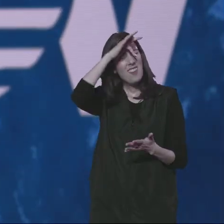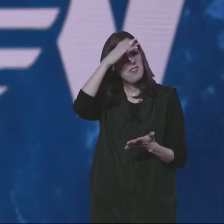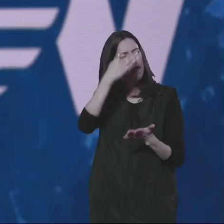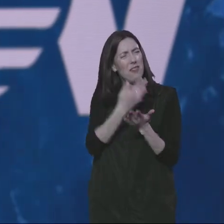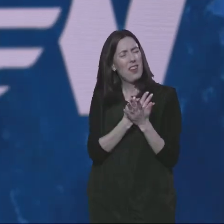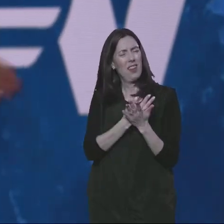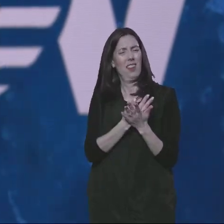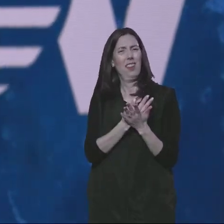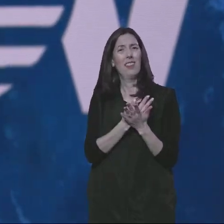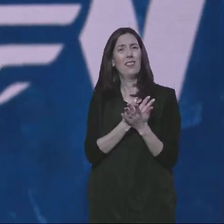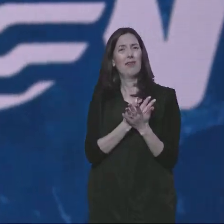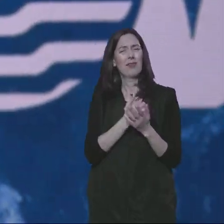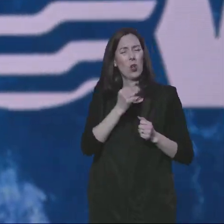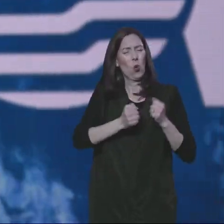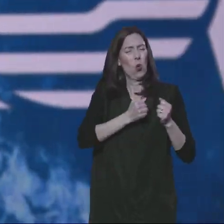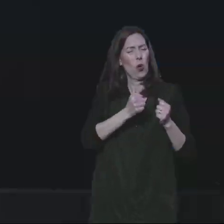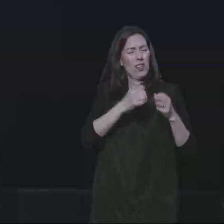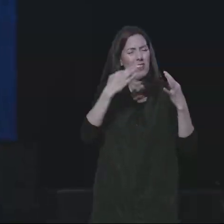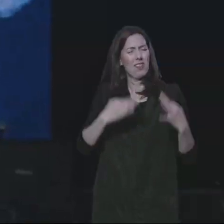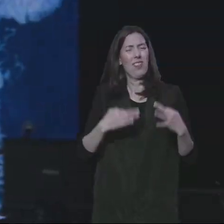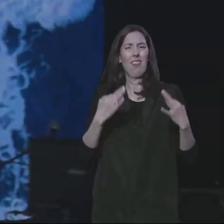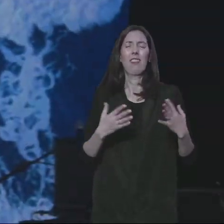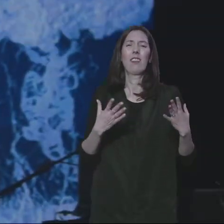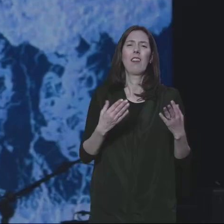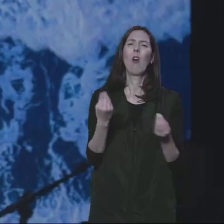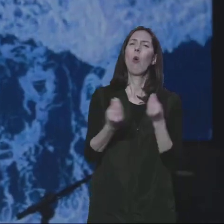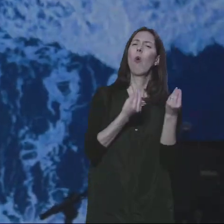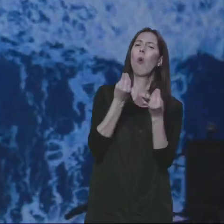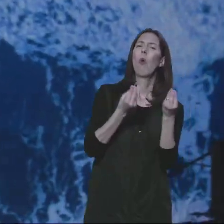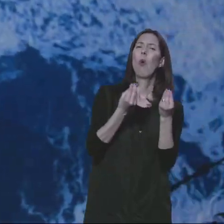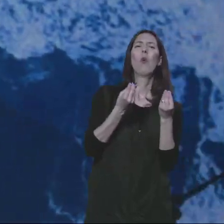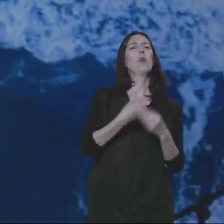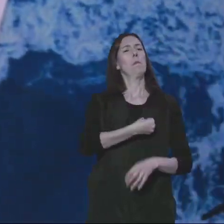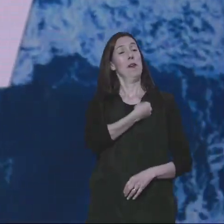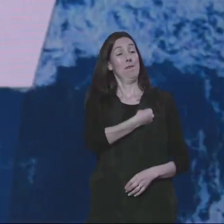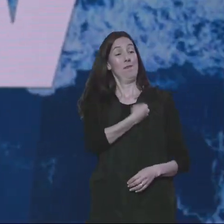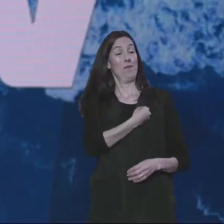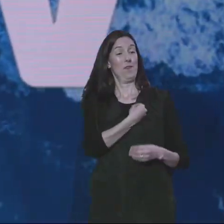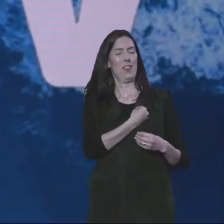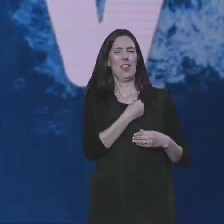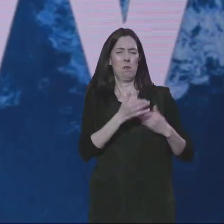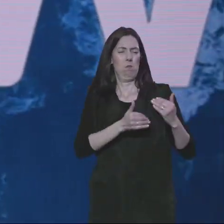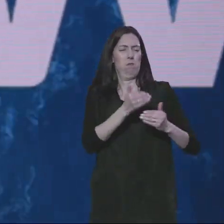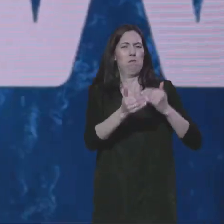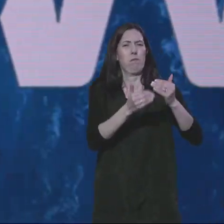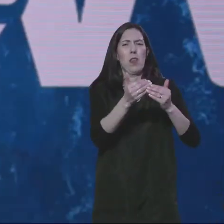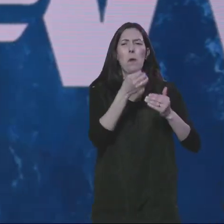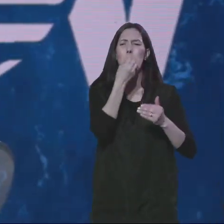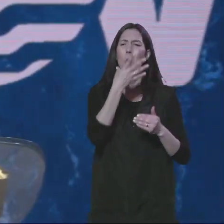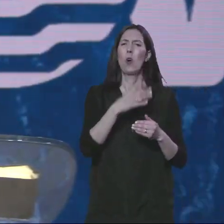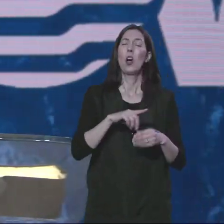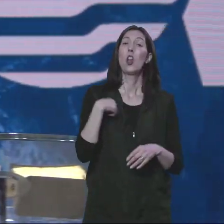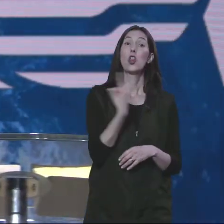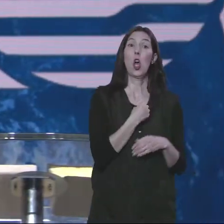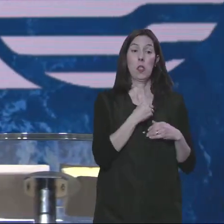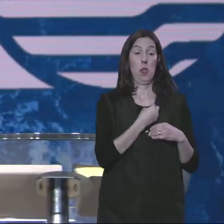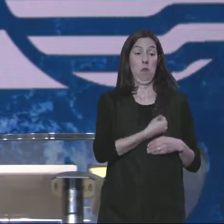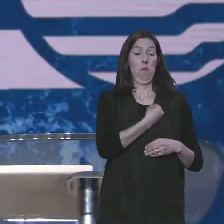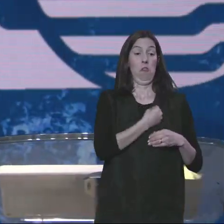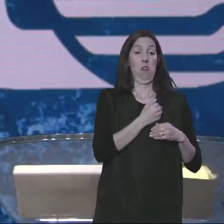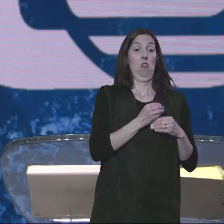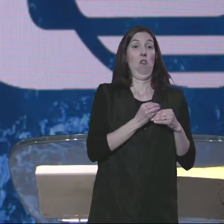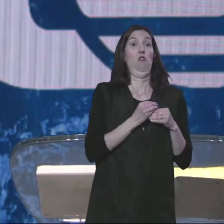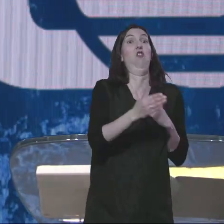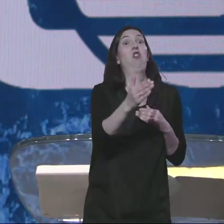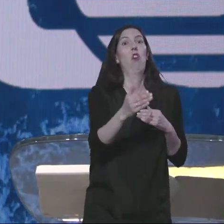esse texto, ele nos dá uma dica de como correr bem com a nossa vida, como não ser afobado para não faltar